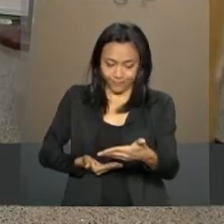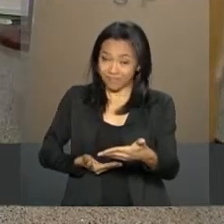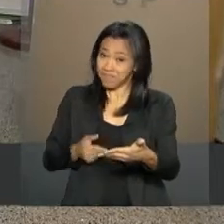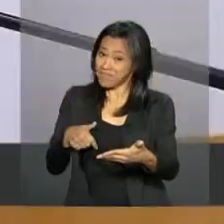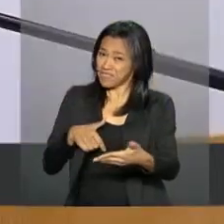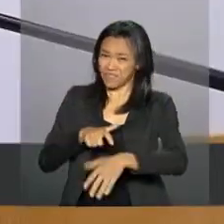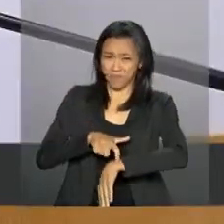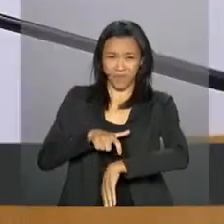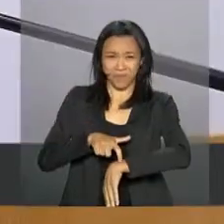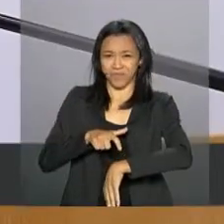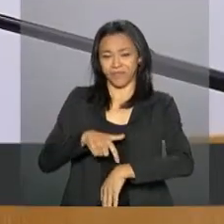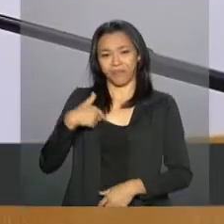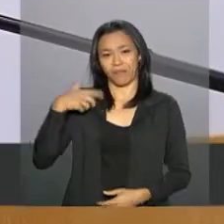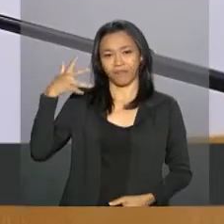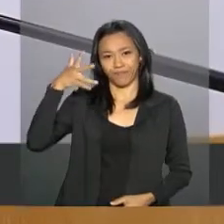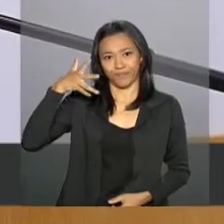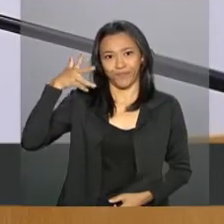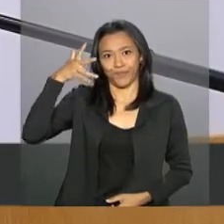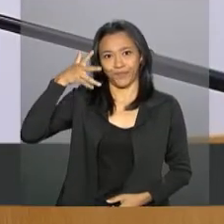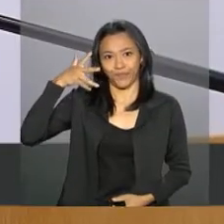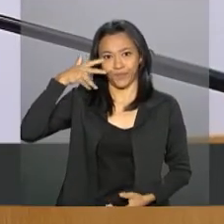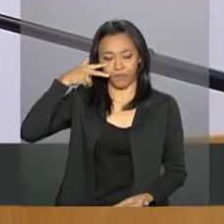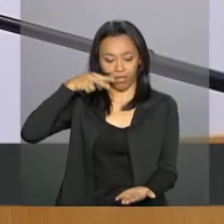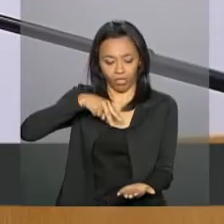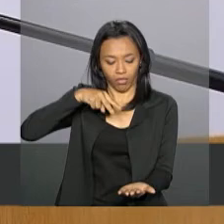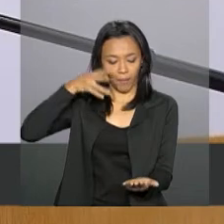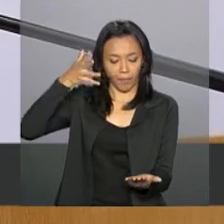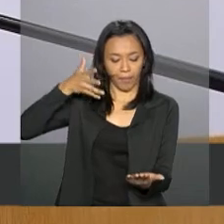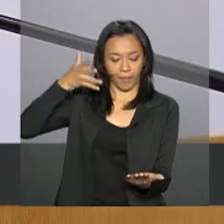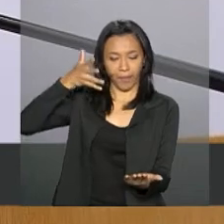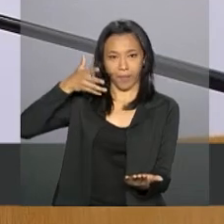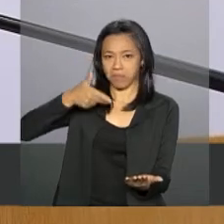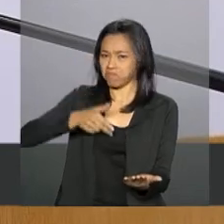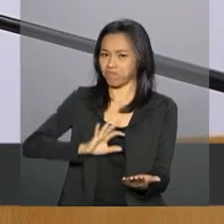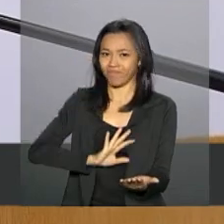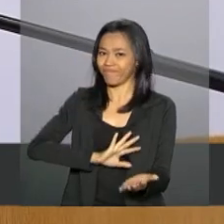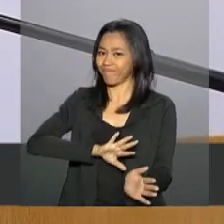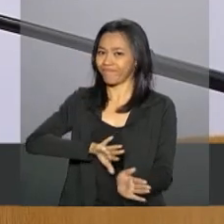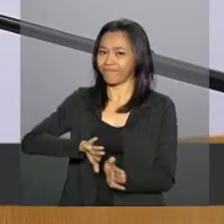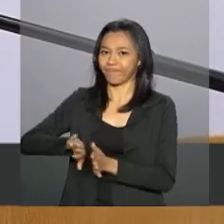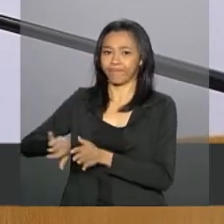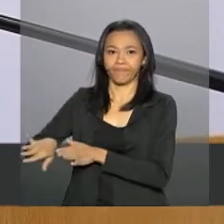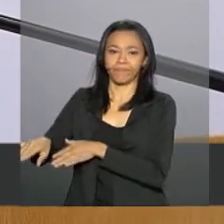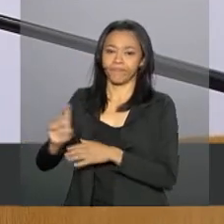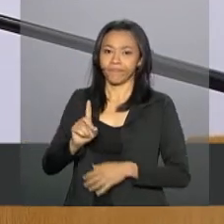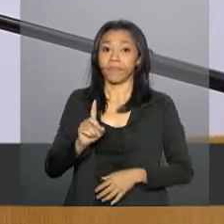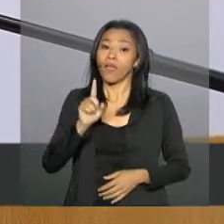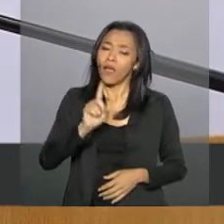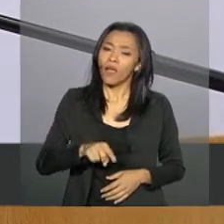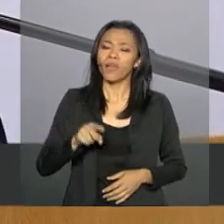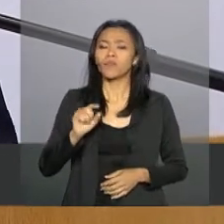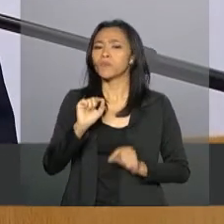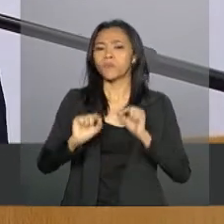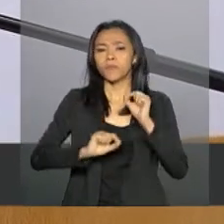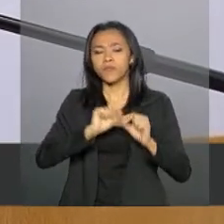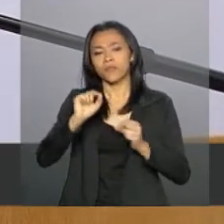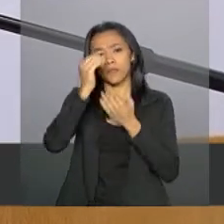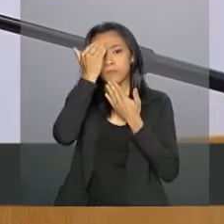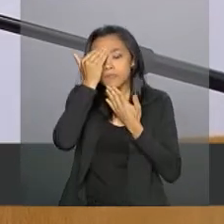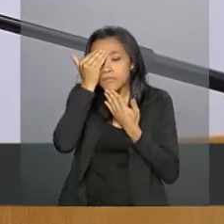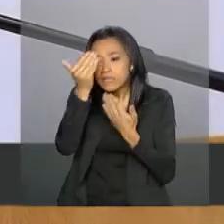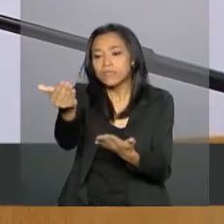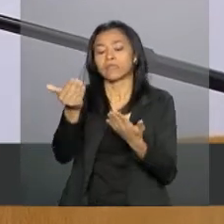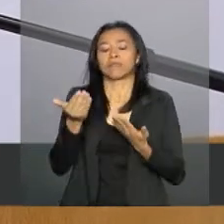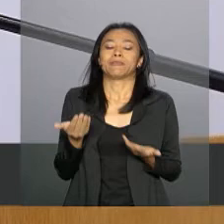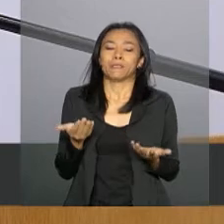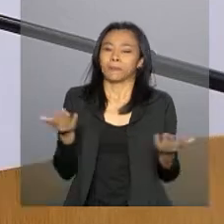é momento para discurso escrito. É momento para revelar um agradecimento extraordinário.